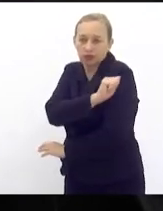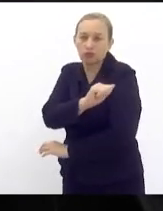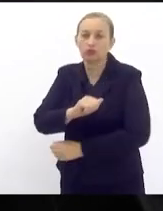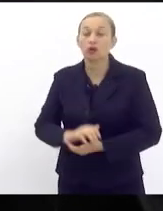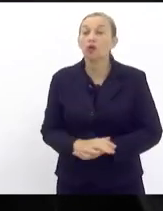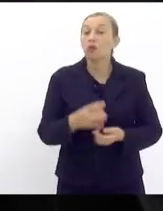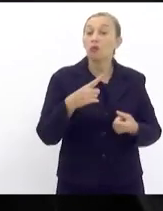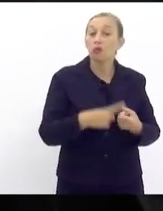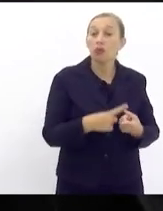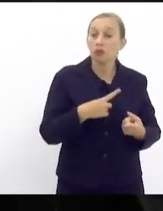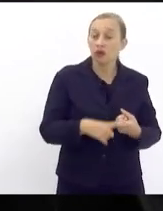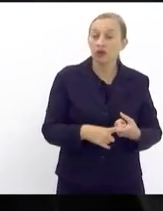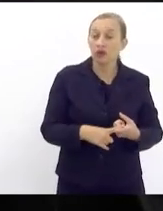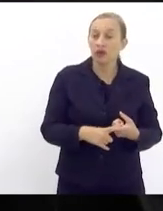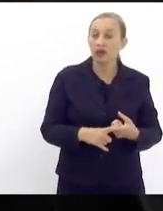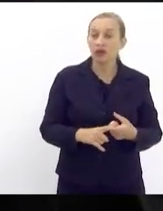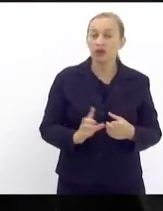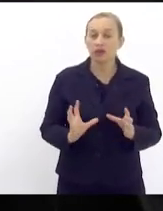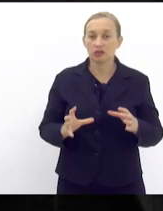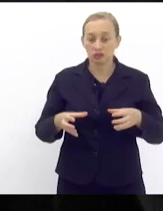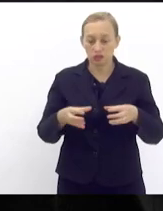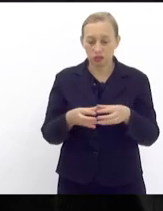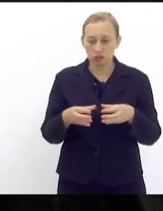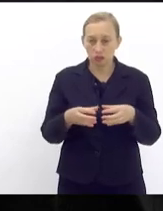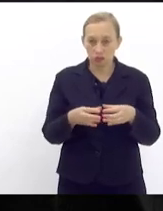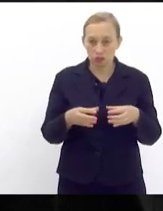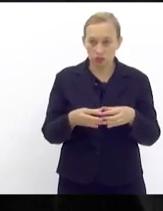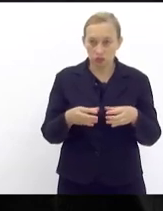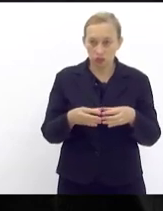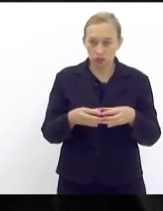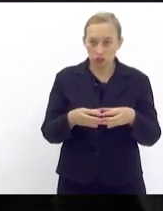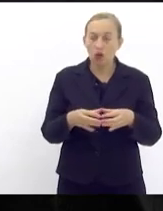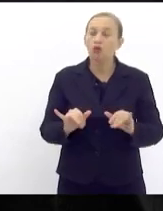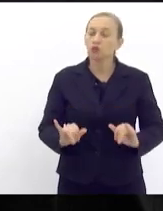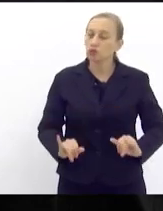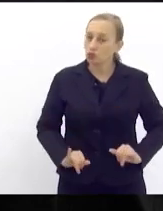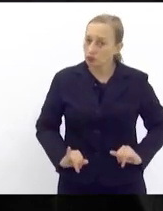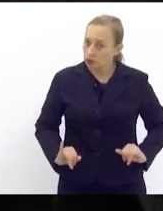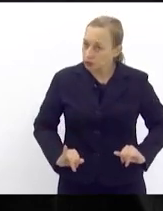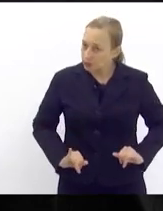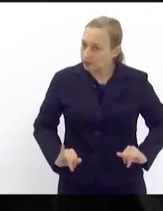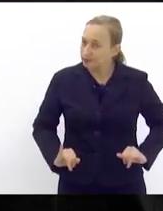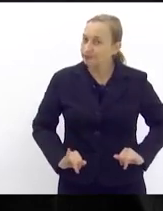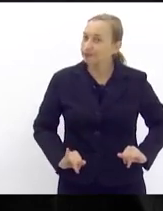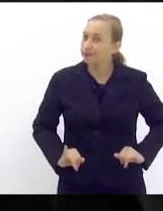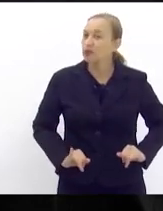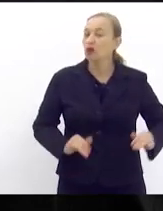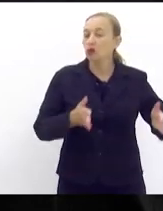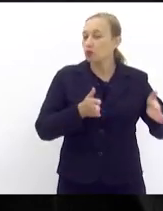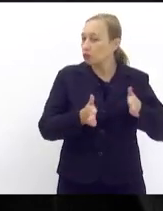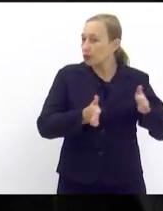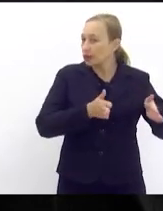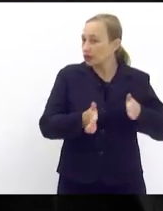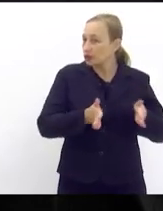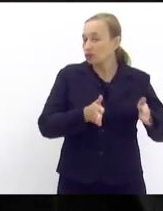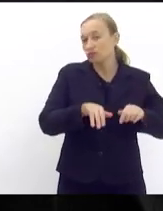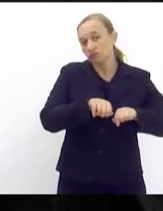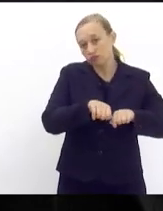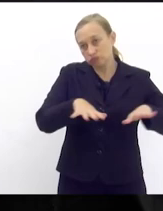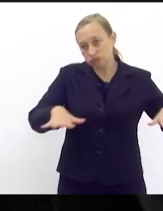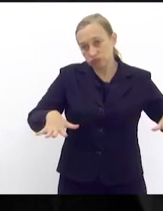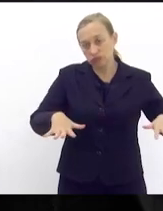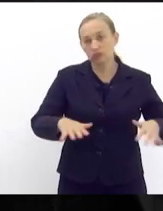porque esta rede ela sofreu muito no período pandêmico